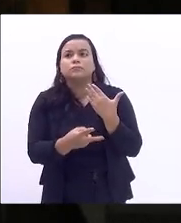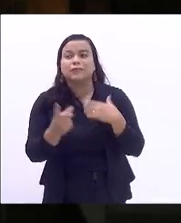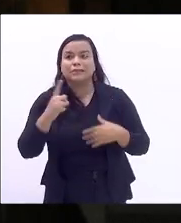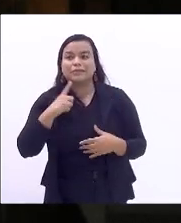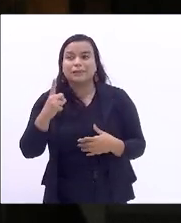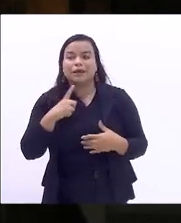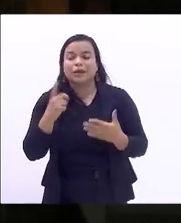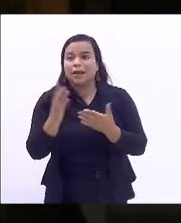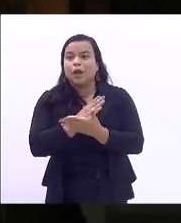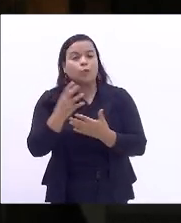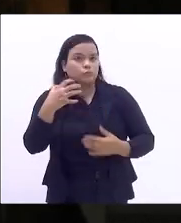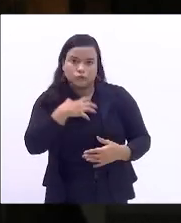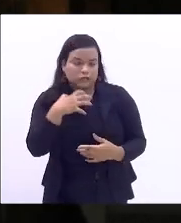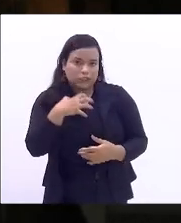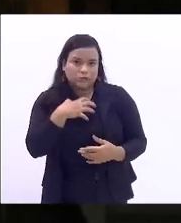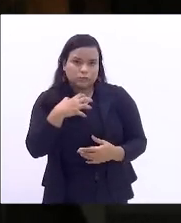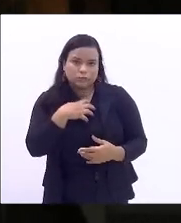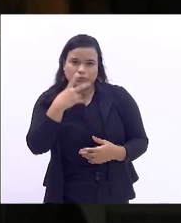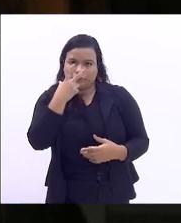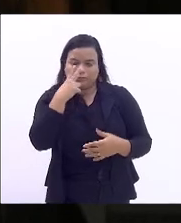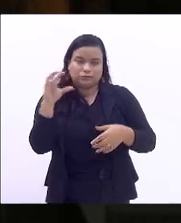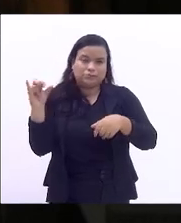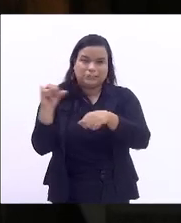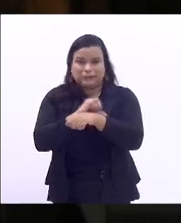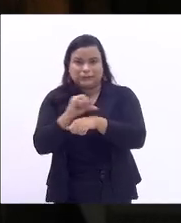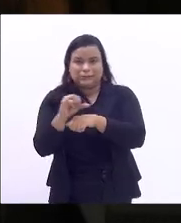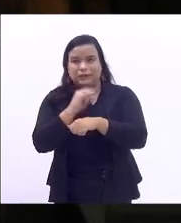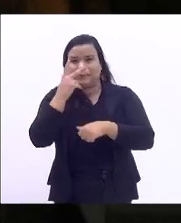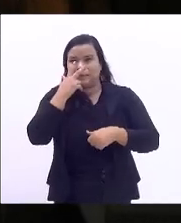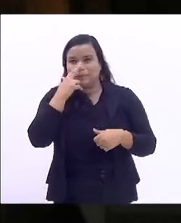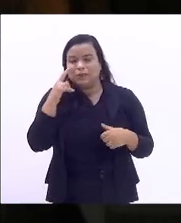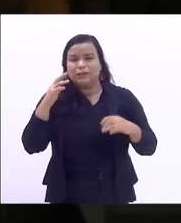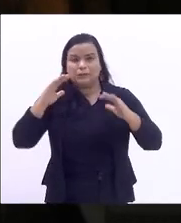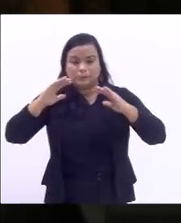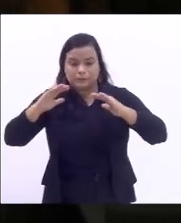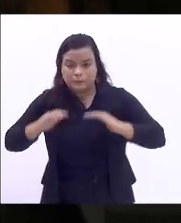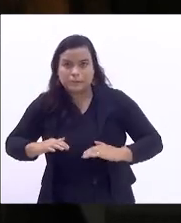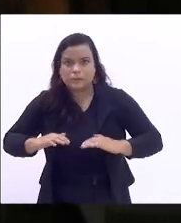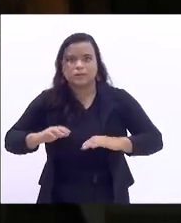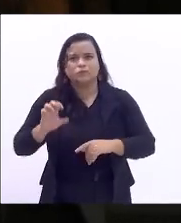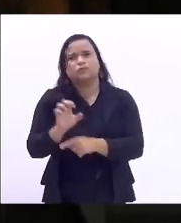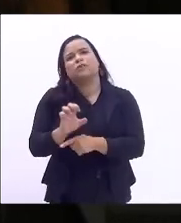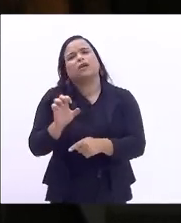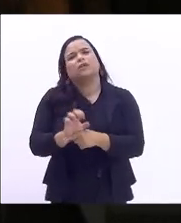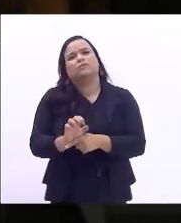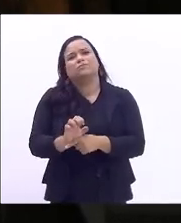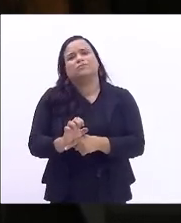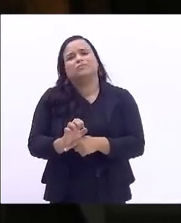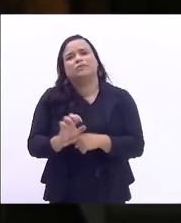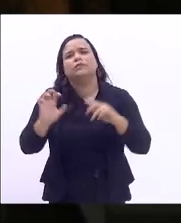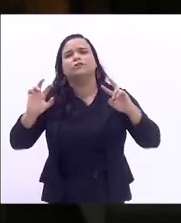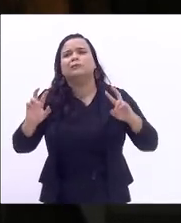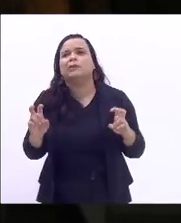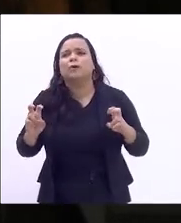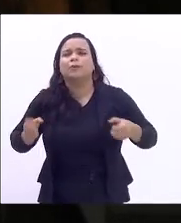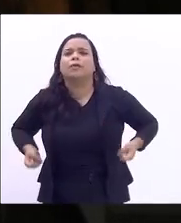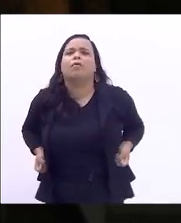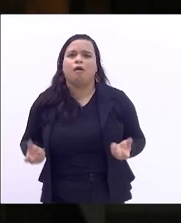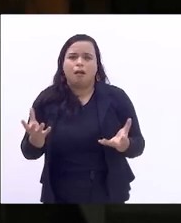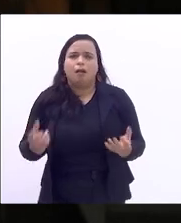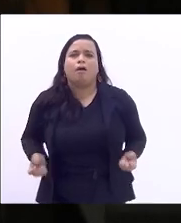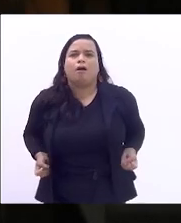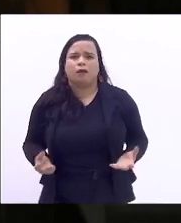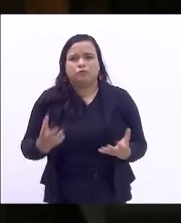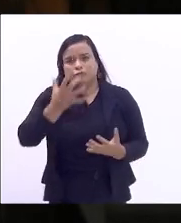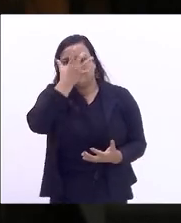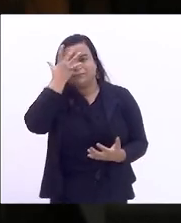alguma forma e reprimindo o estado no que concerne os gastos